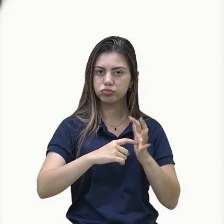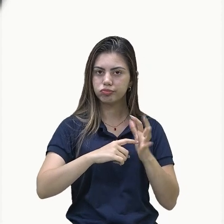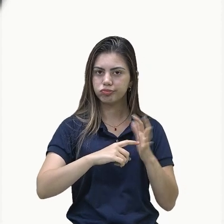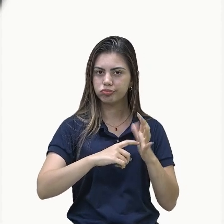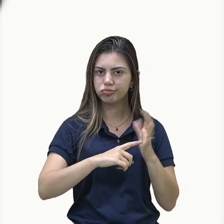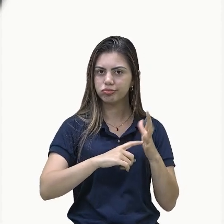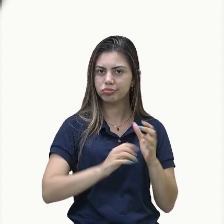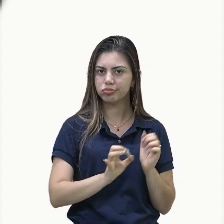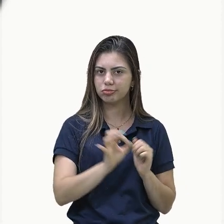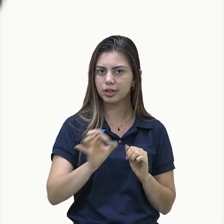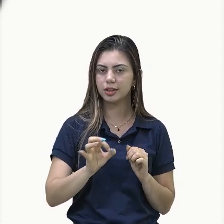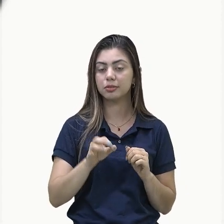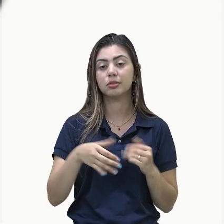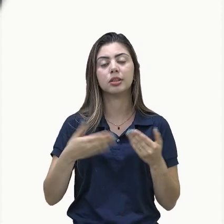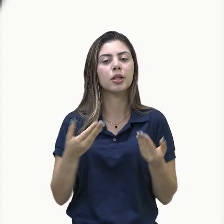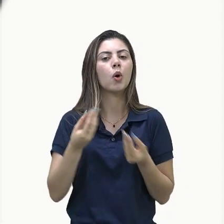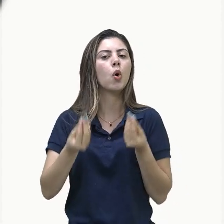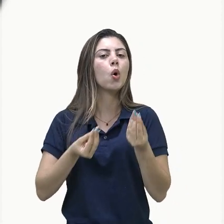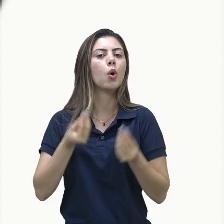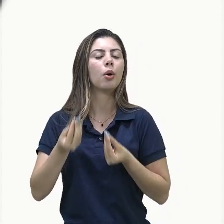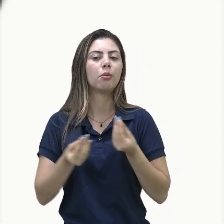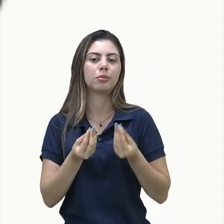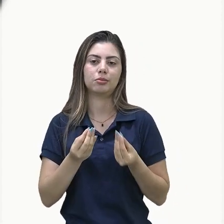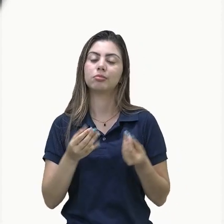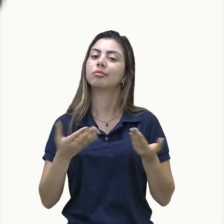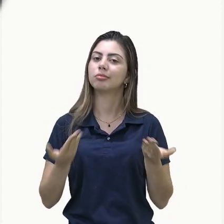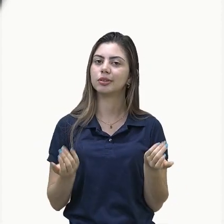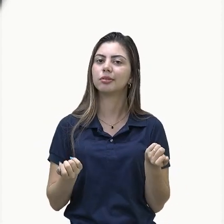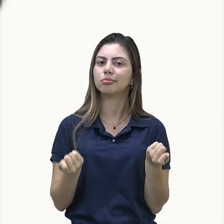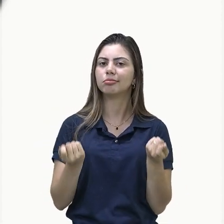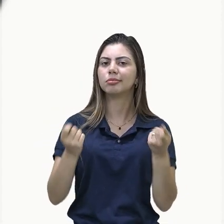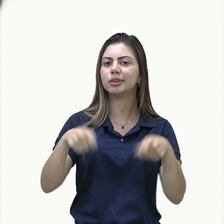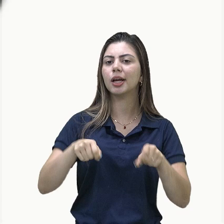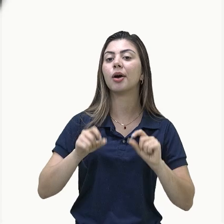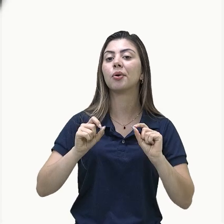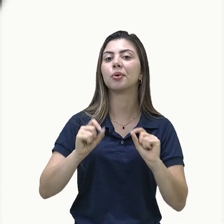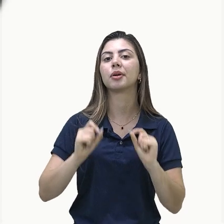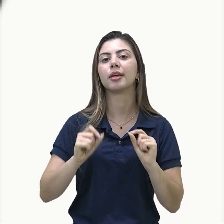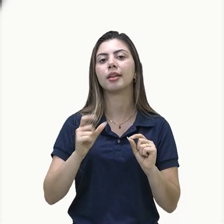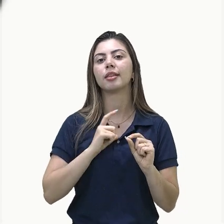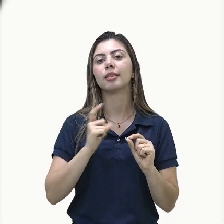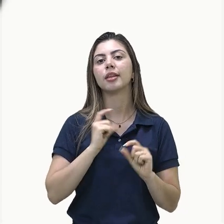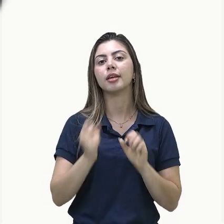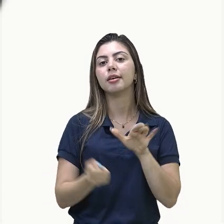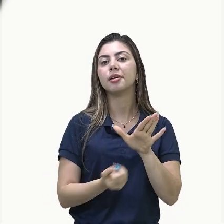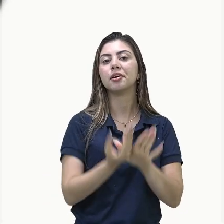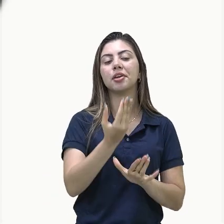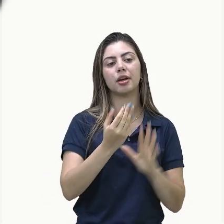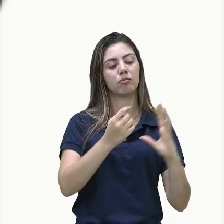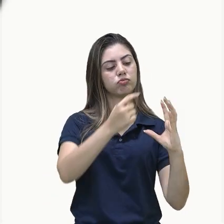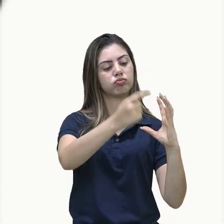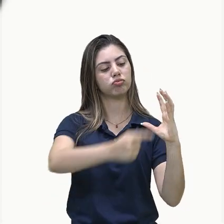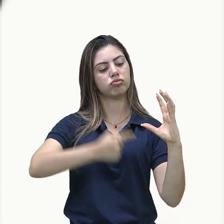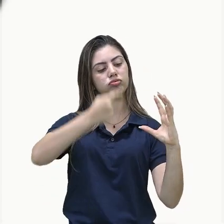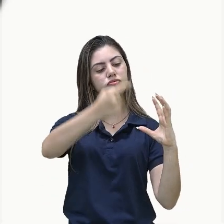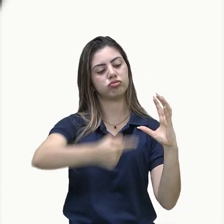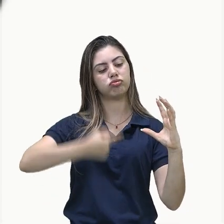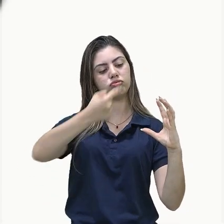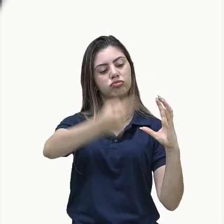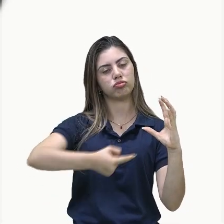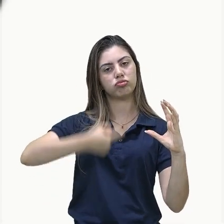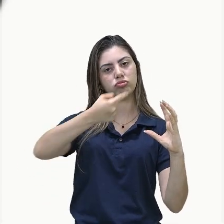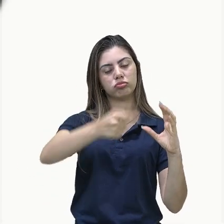que também nós tenhamos o aparecimento da energia eólica, né? A transformação